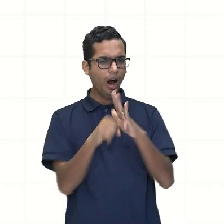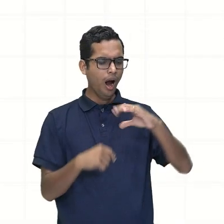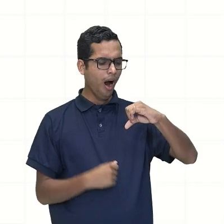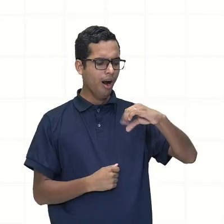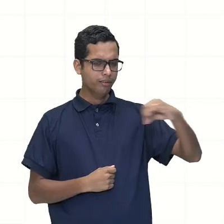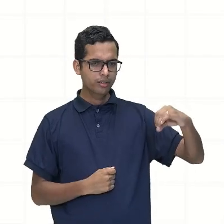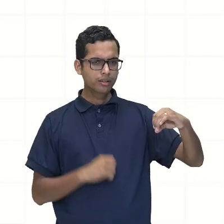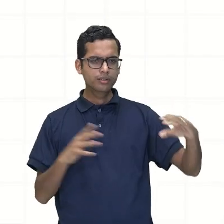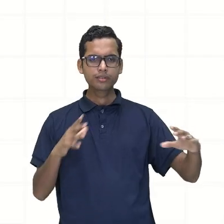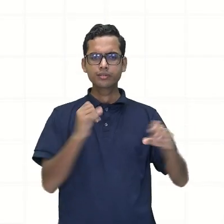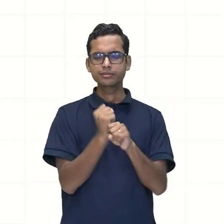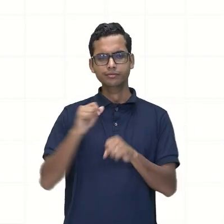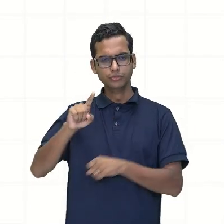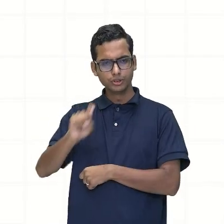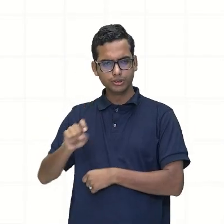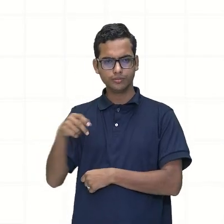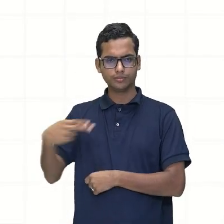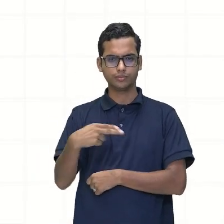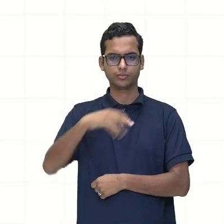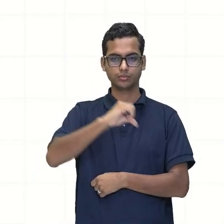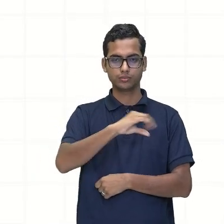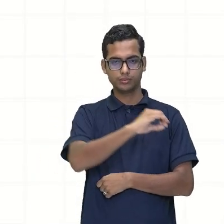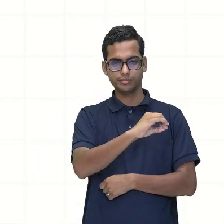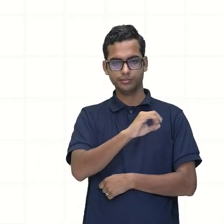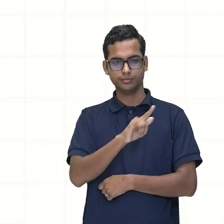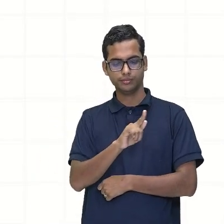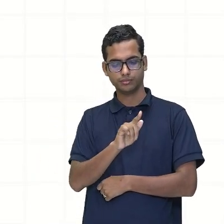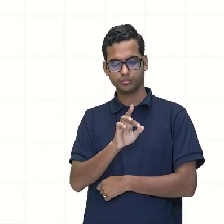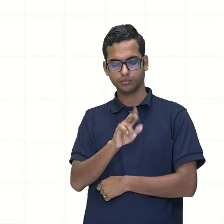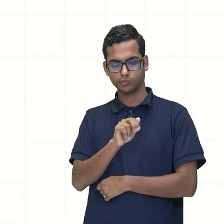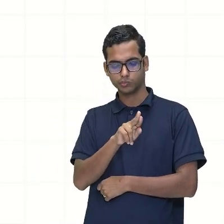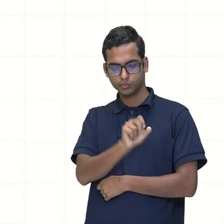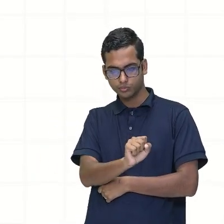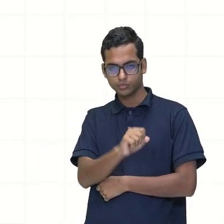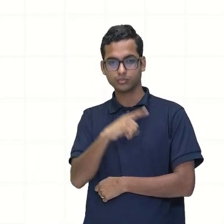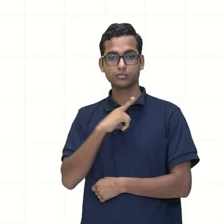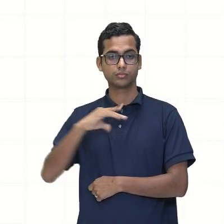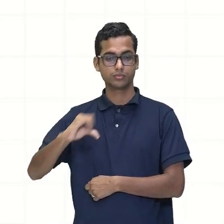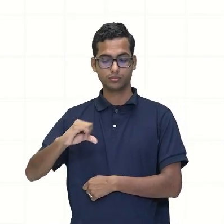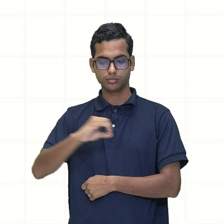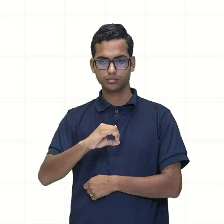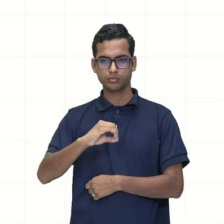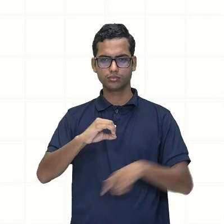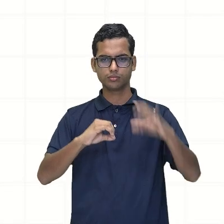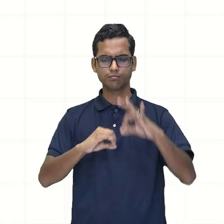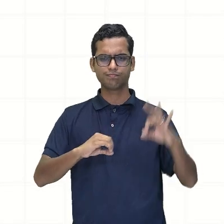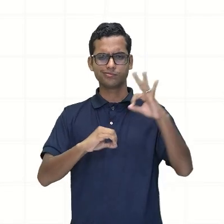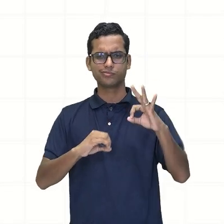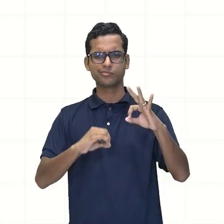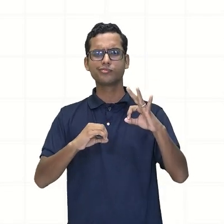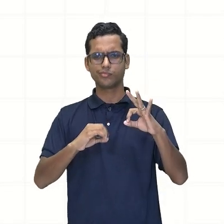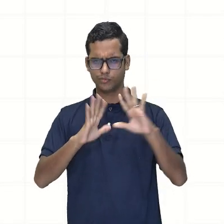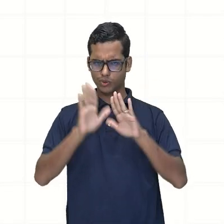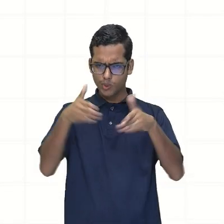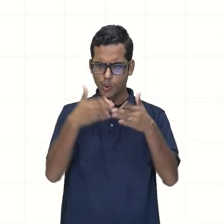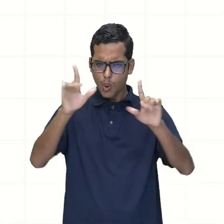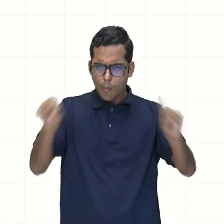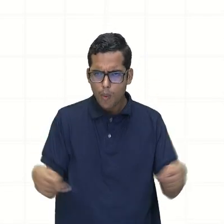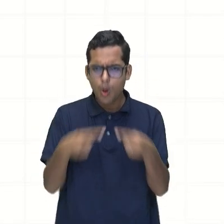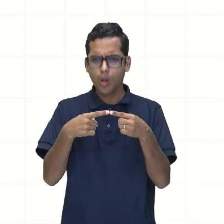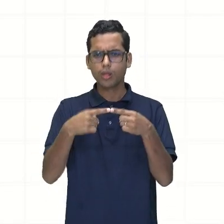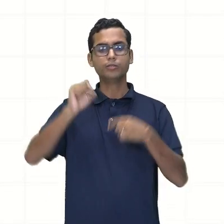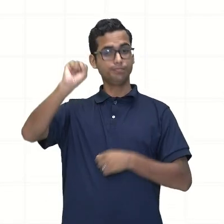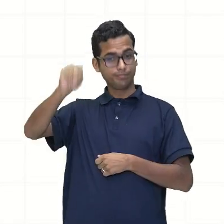x igual a 90 graus. Está dentro da especificação? Está. Ele precisa ser maior